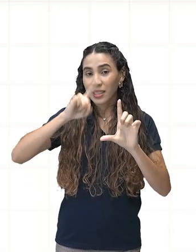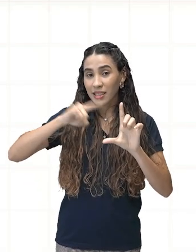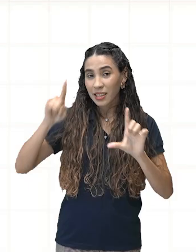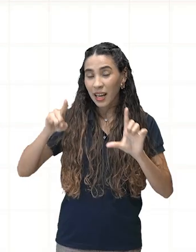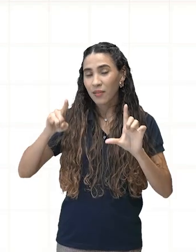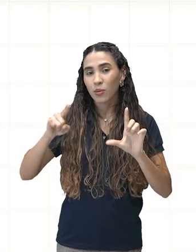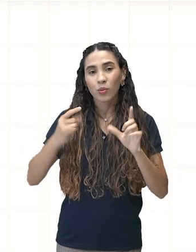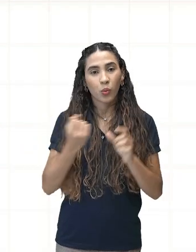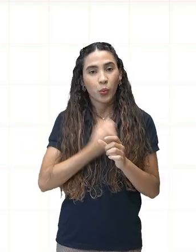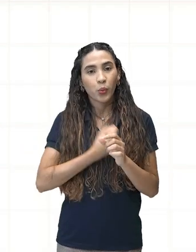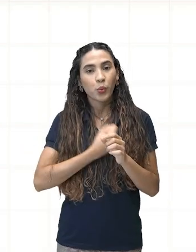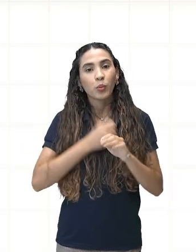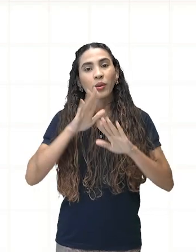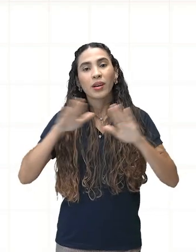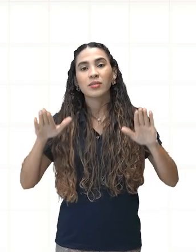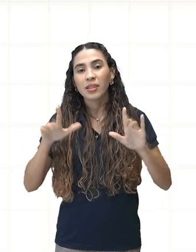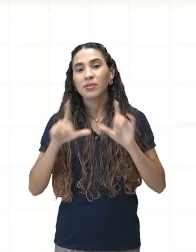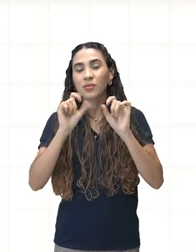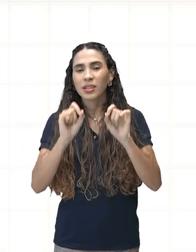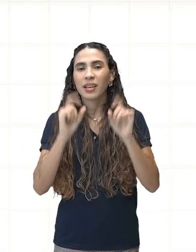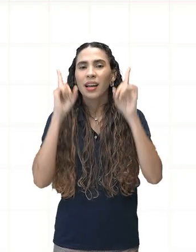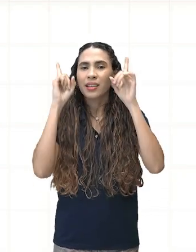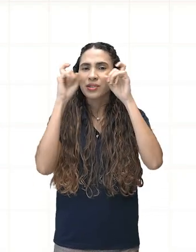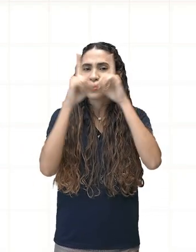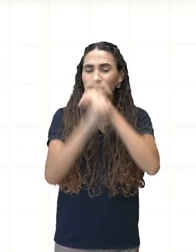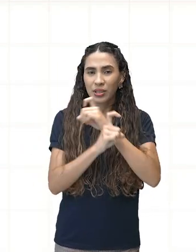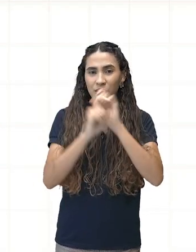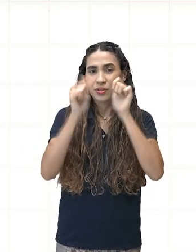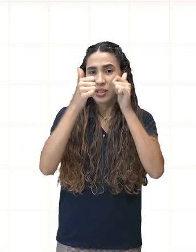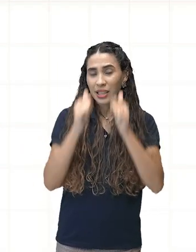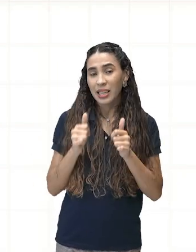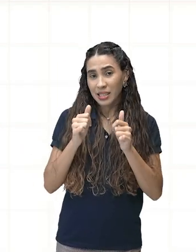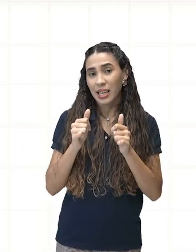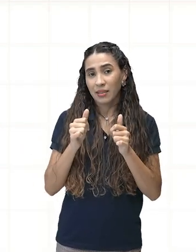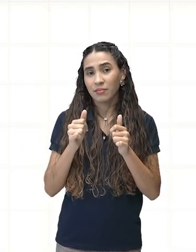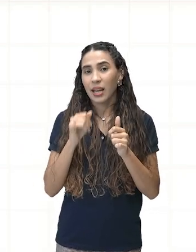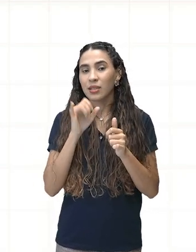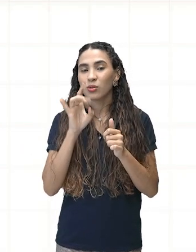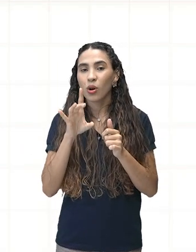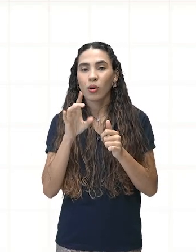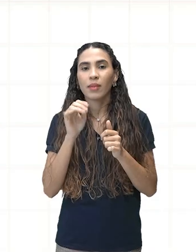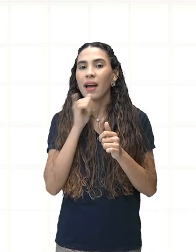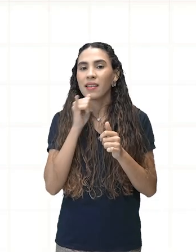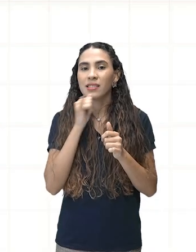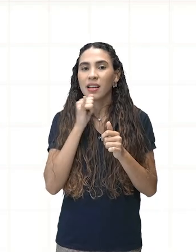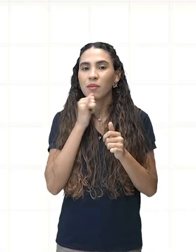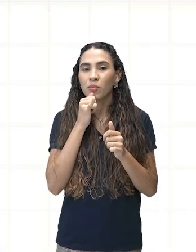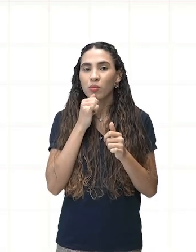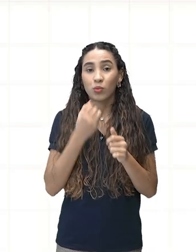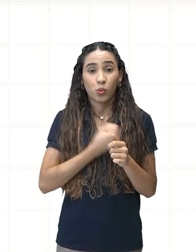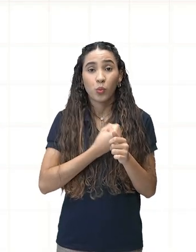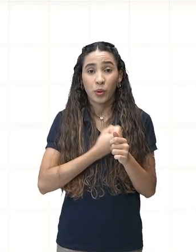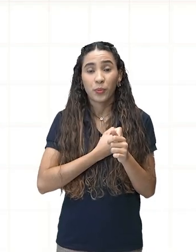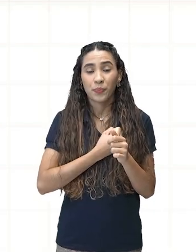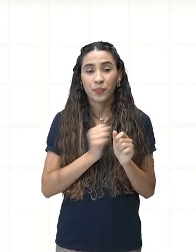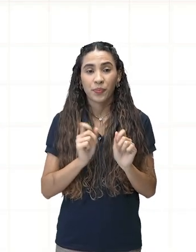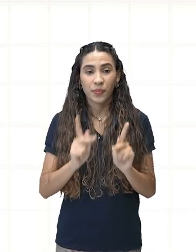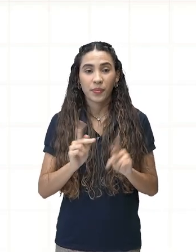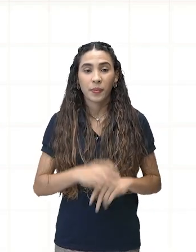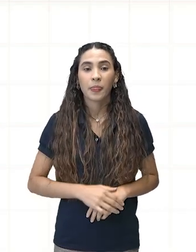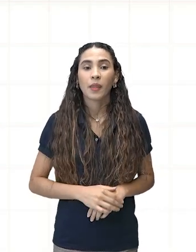gráficos, os números que às vezes ficam difíceis de interpretar quando a gente analisa somente eles na sua forma numérica.